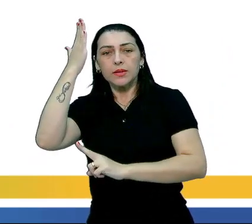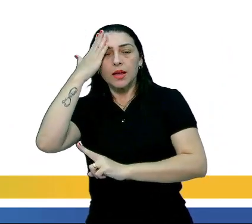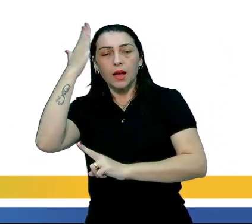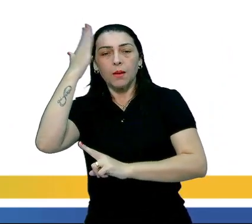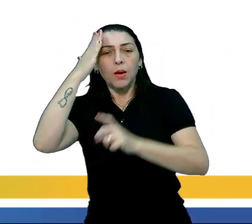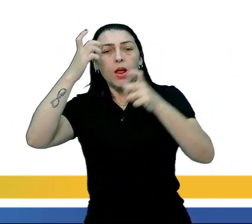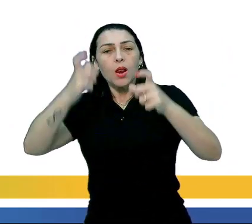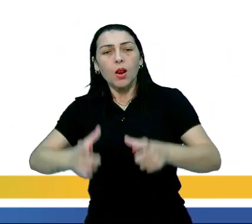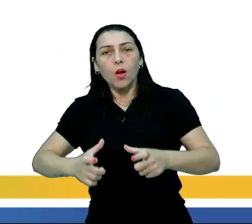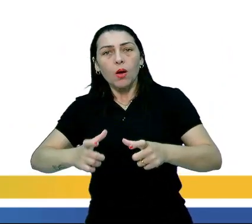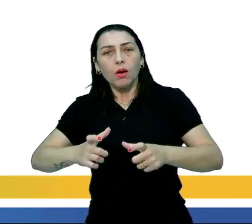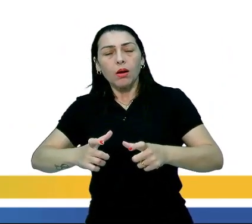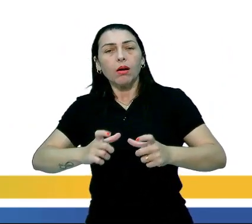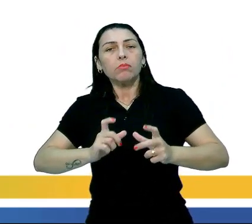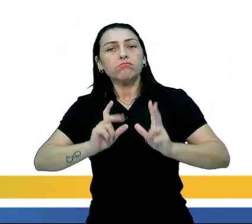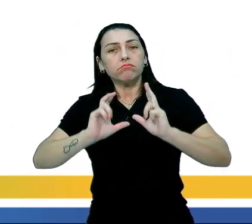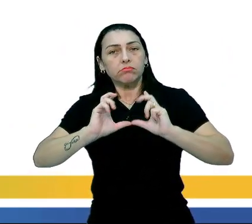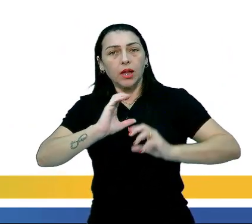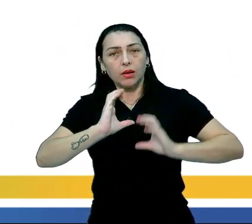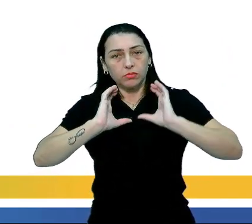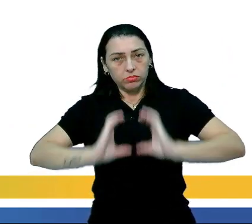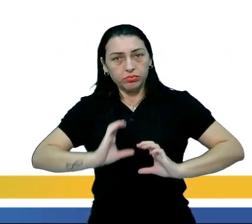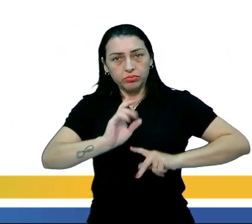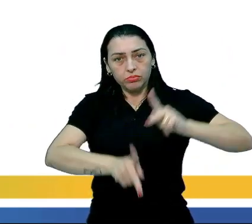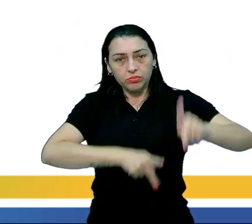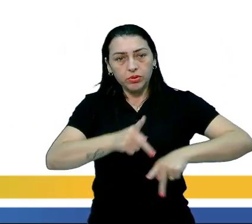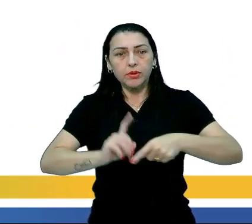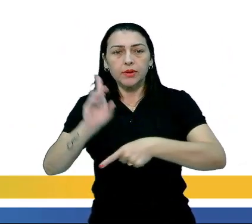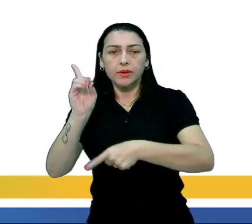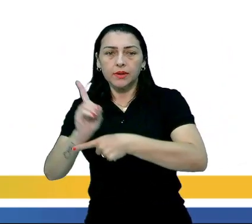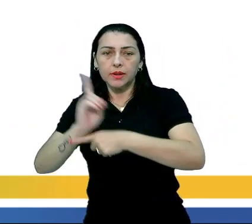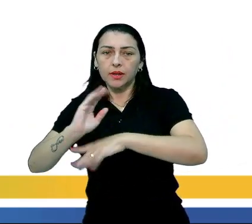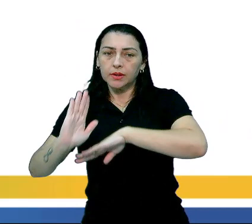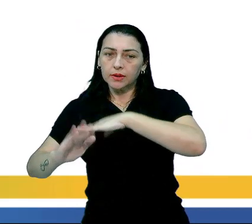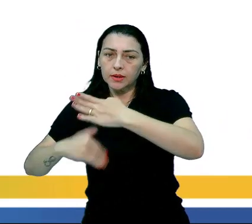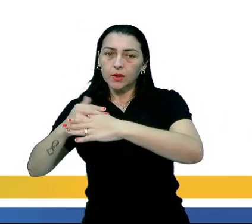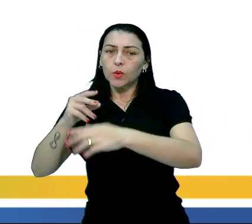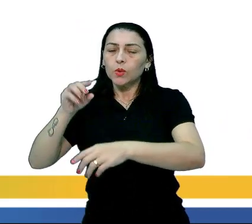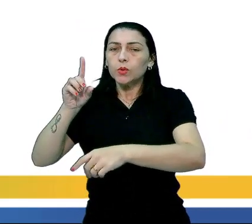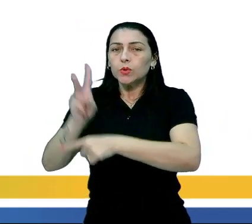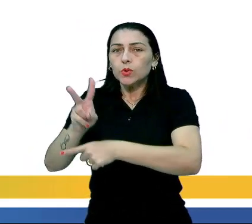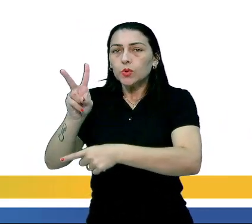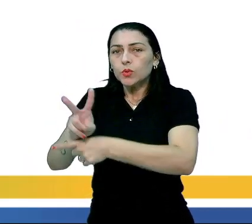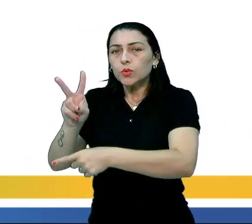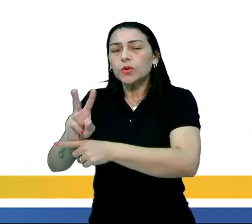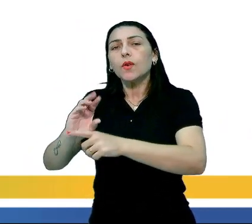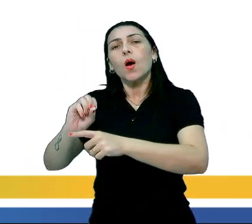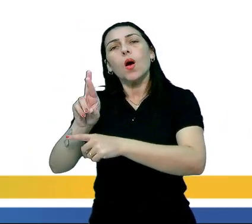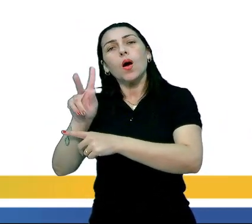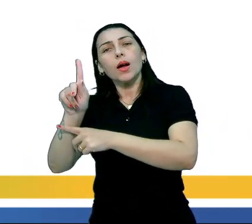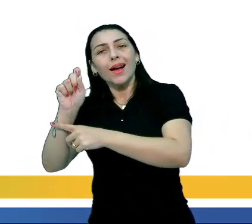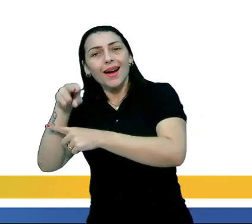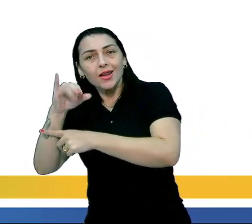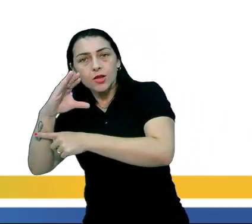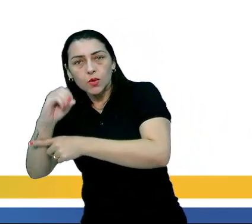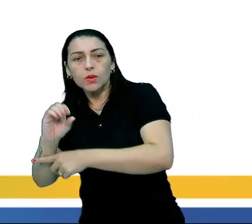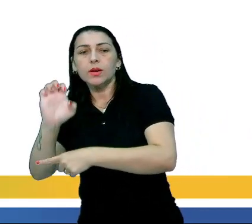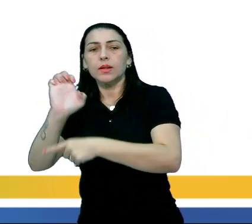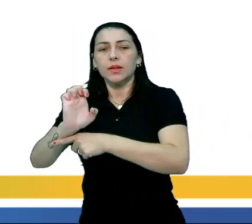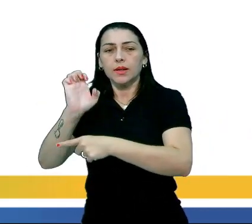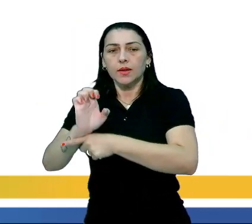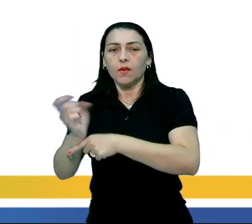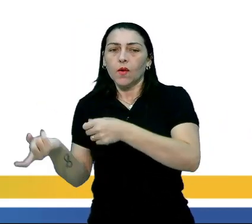saber local comunitário. Letra D, desenvolvimento de cultivos orgânicos. Letra